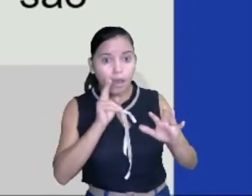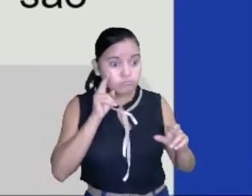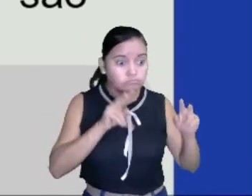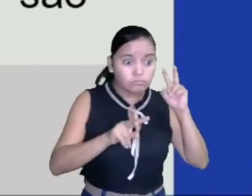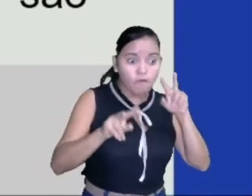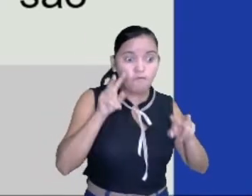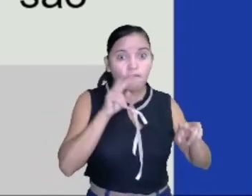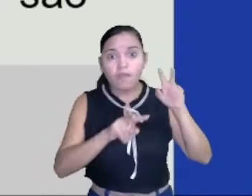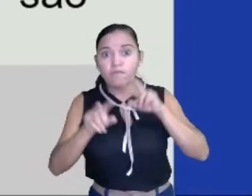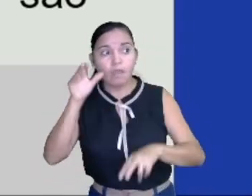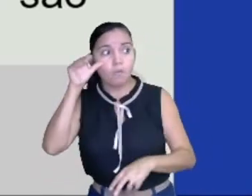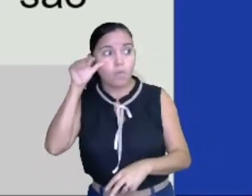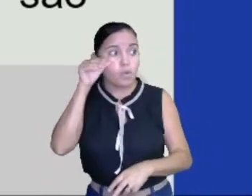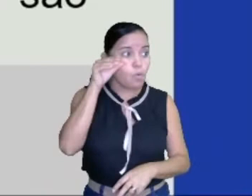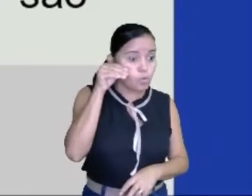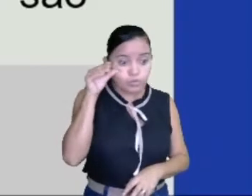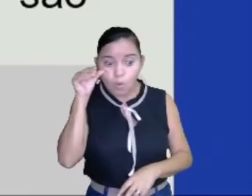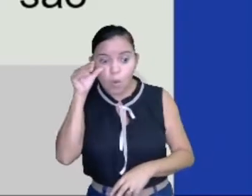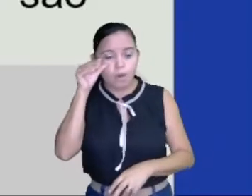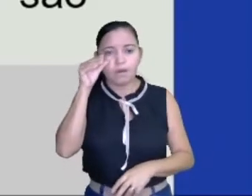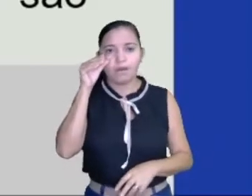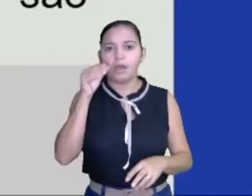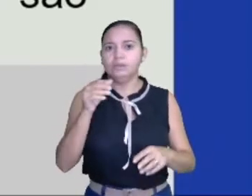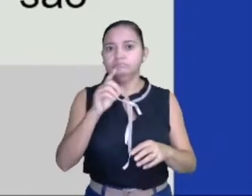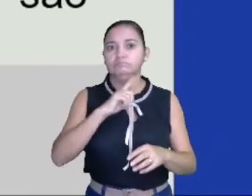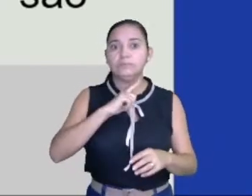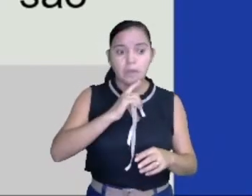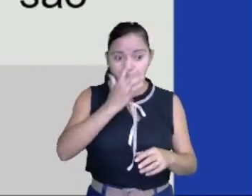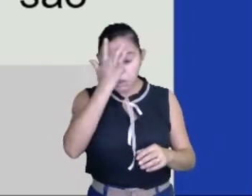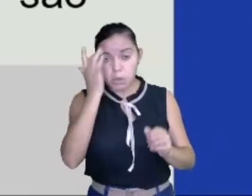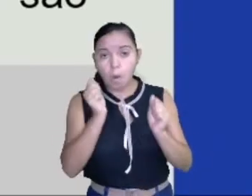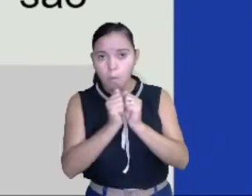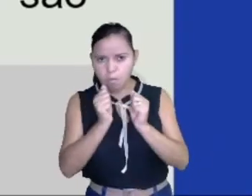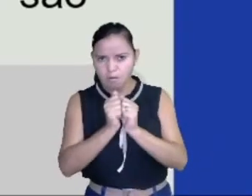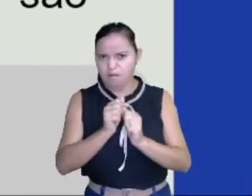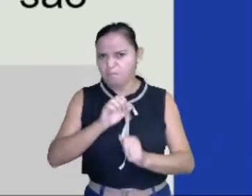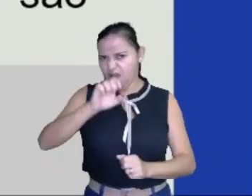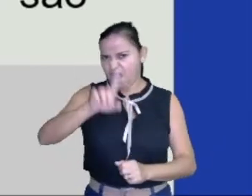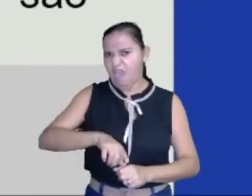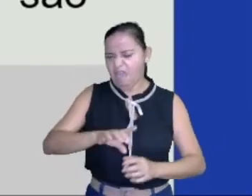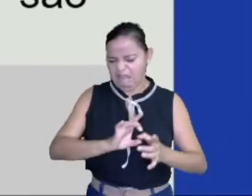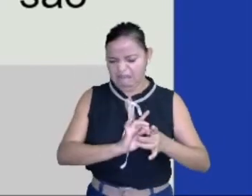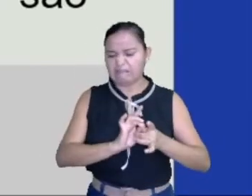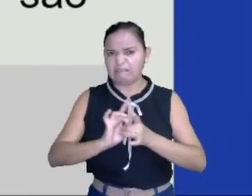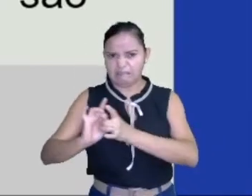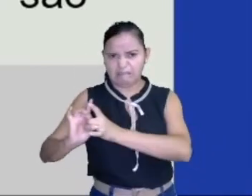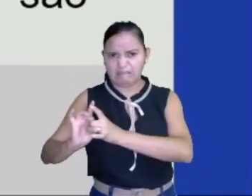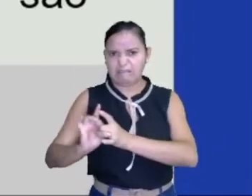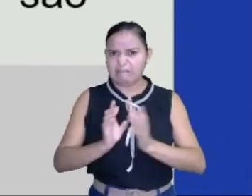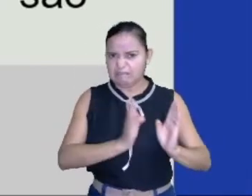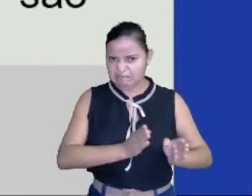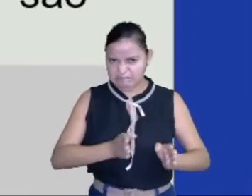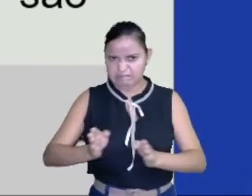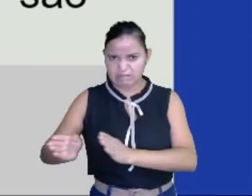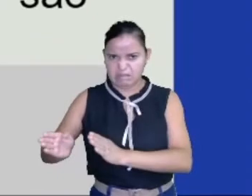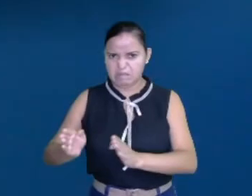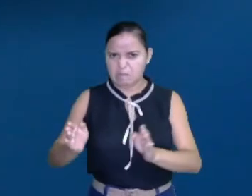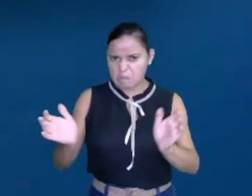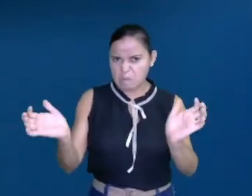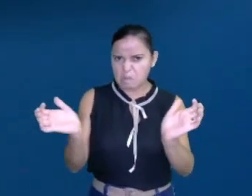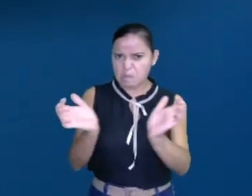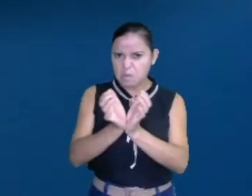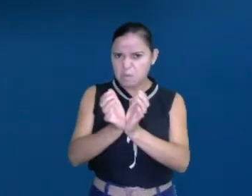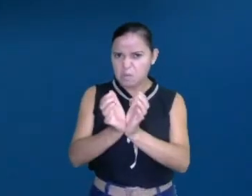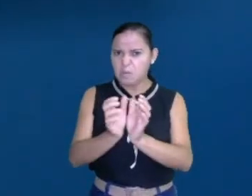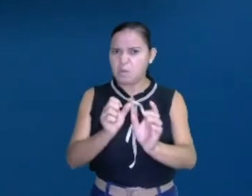mas que é a chamada multidão, né? Mas não necessariamente eles estão organizados de maneira a formar um grupo social. Na verdade, eles são mais